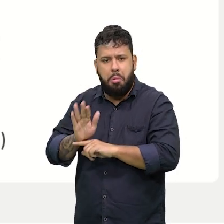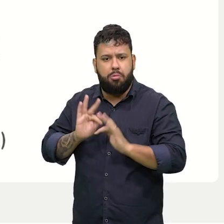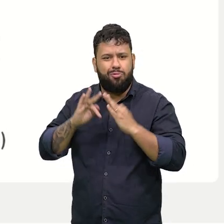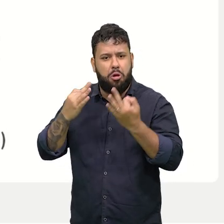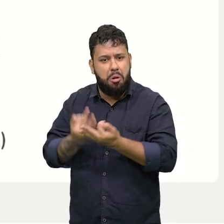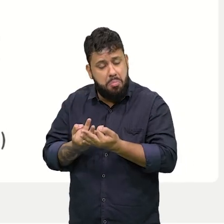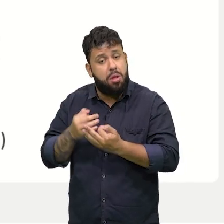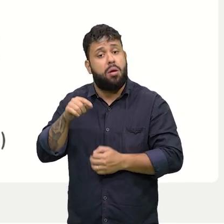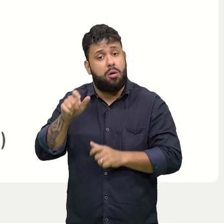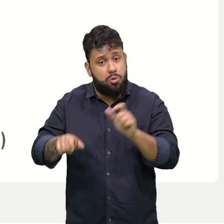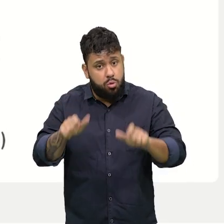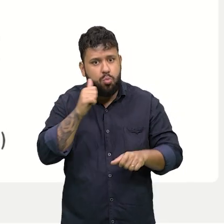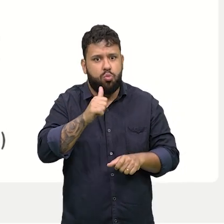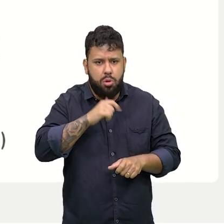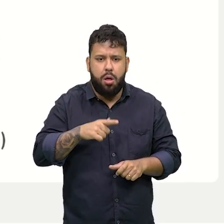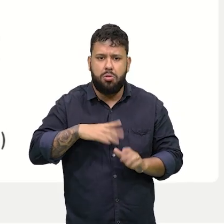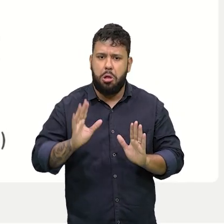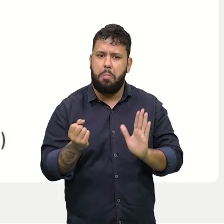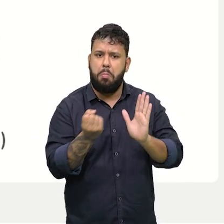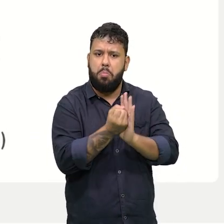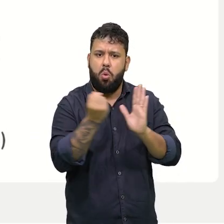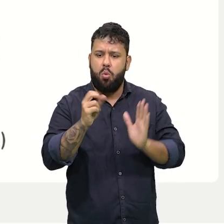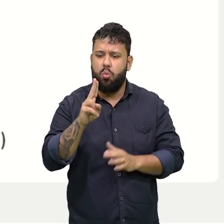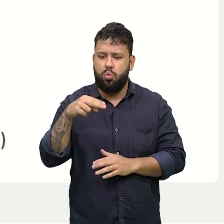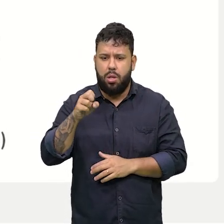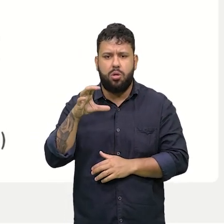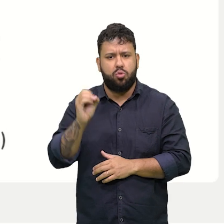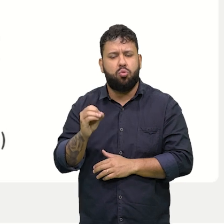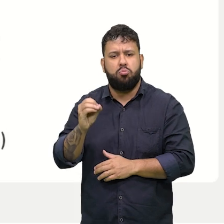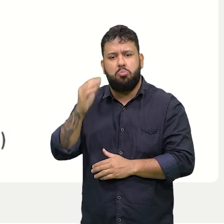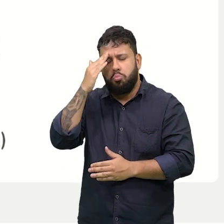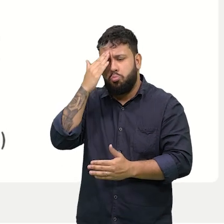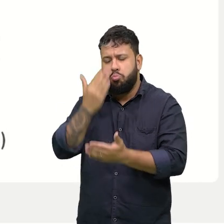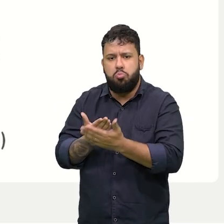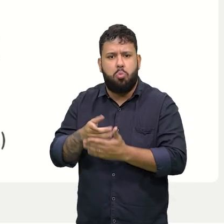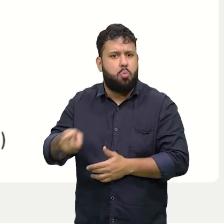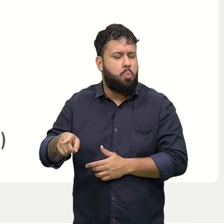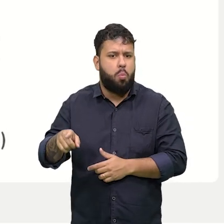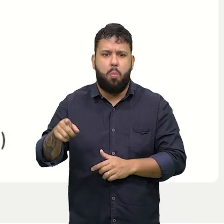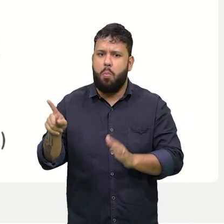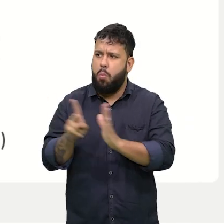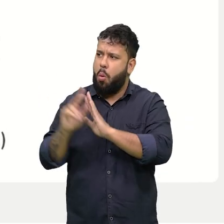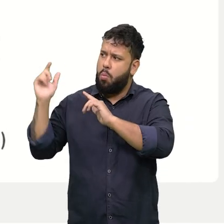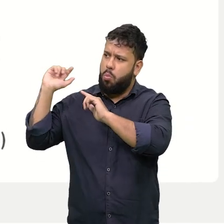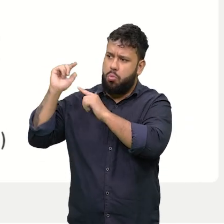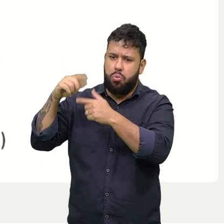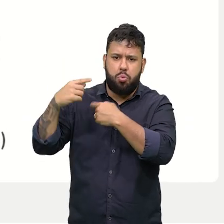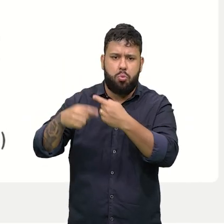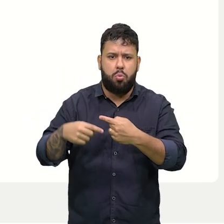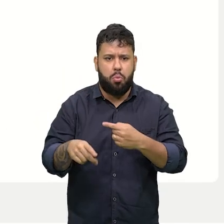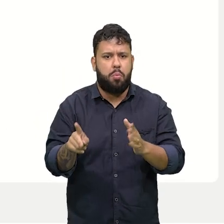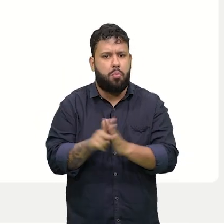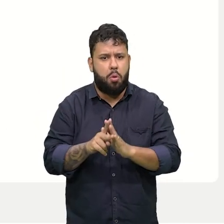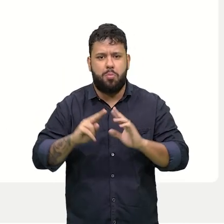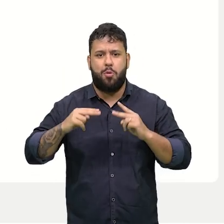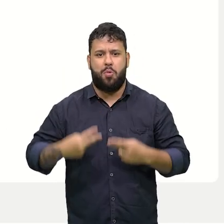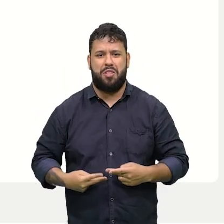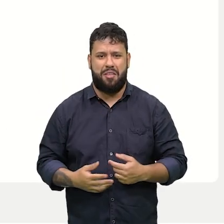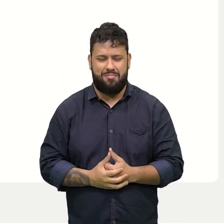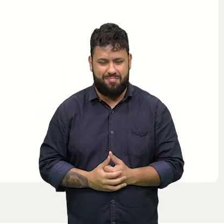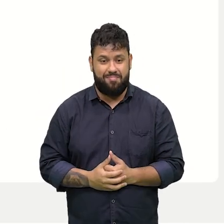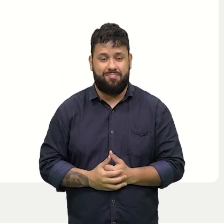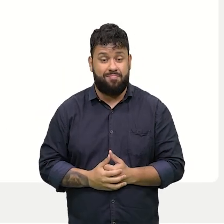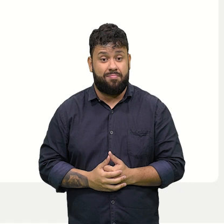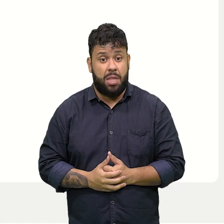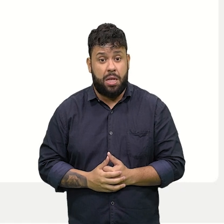são reconhecidas pela Unesco como patrimônio cultural imaterial da humanidade.